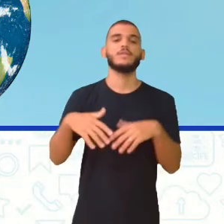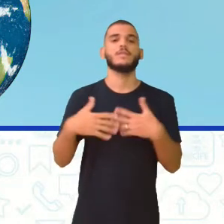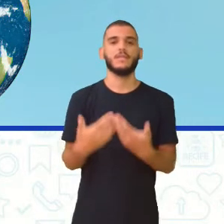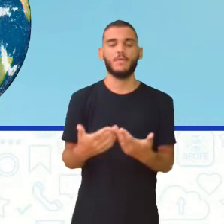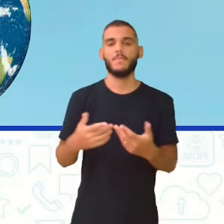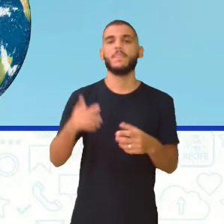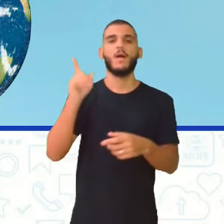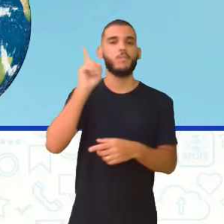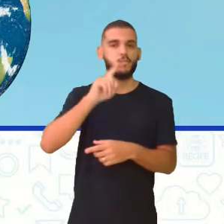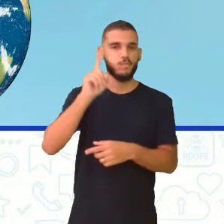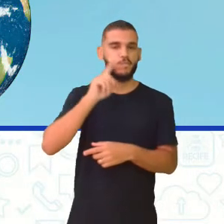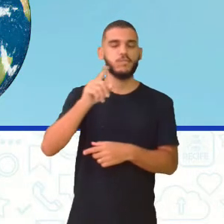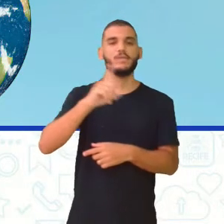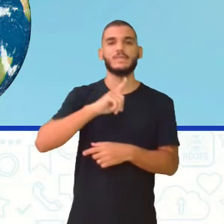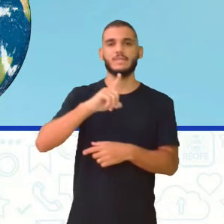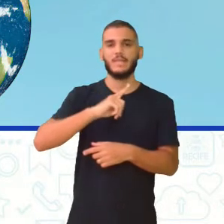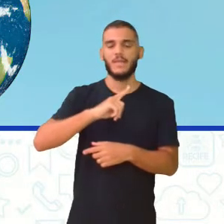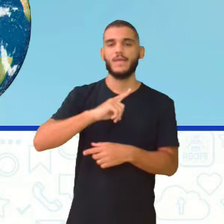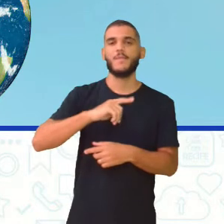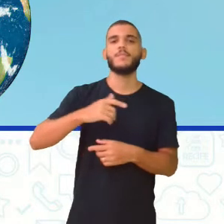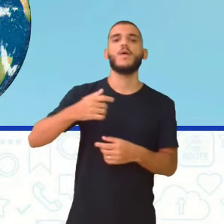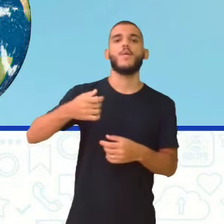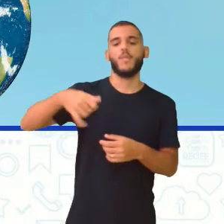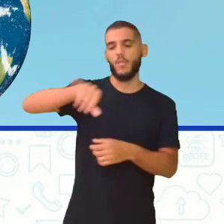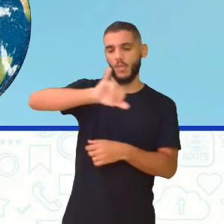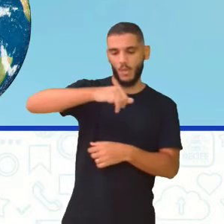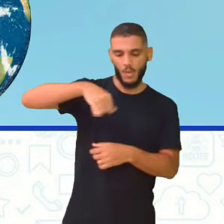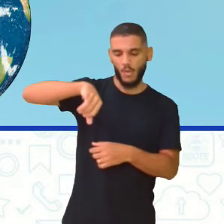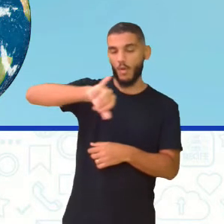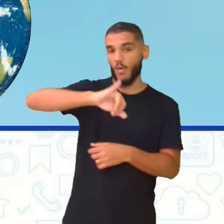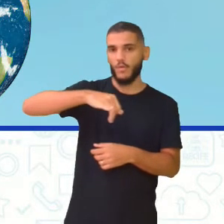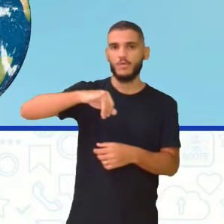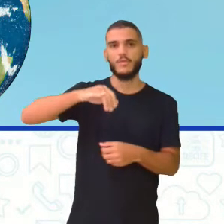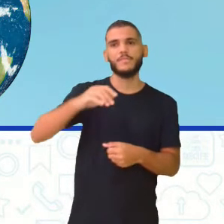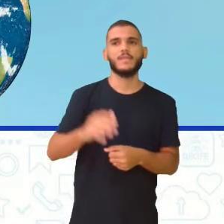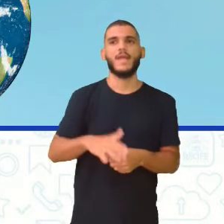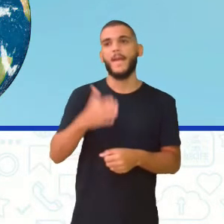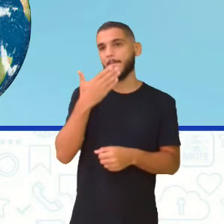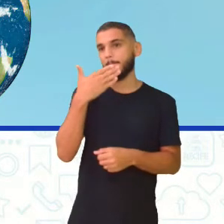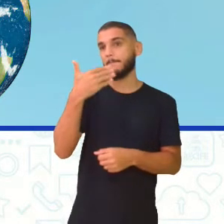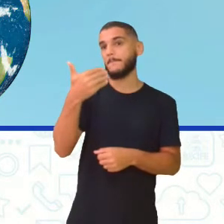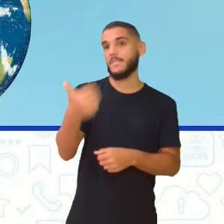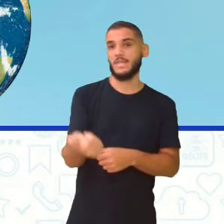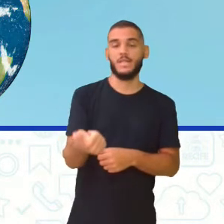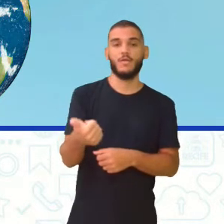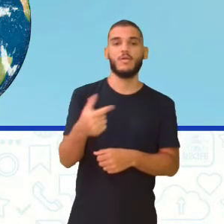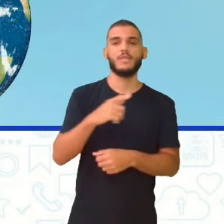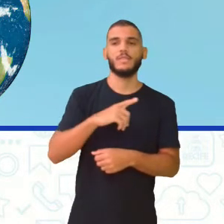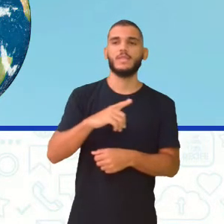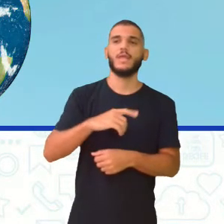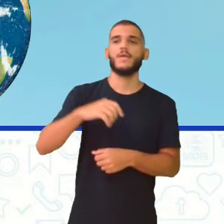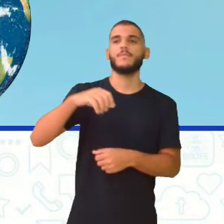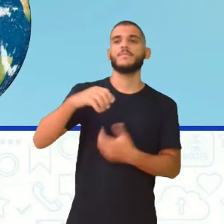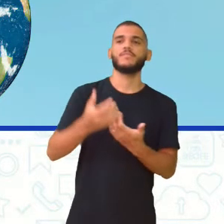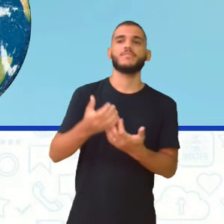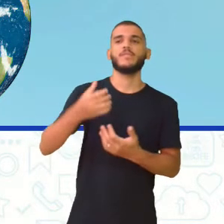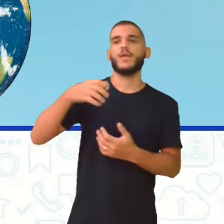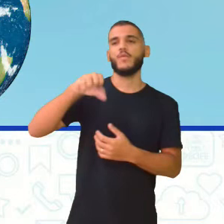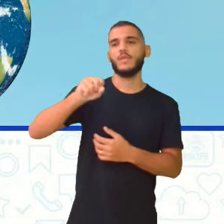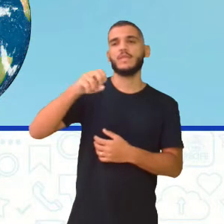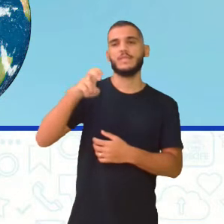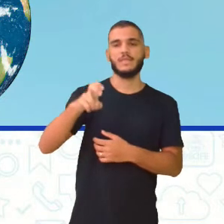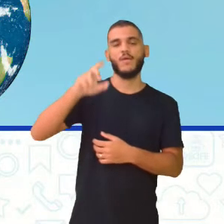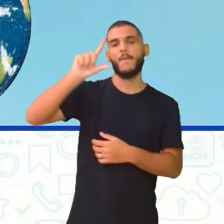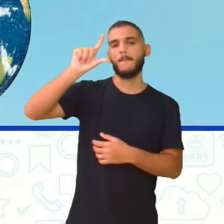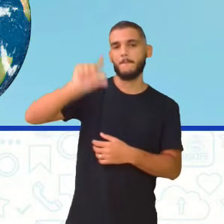80% menos gordura saturada do que o óleo de palma. Ele é 70% menos gordura do que a gordura